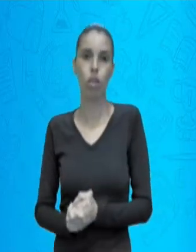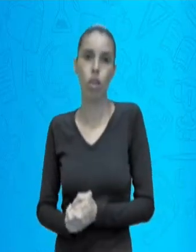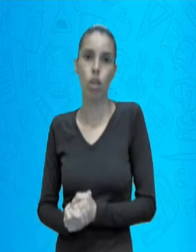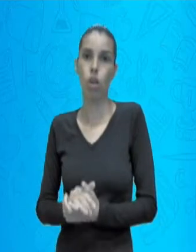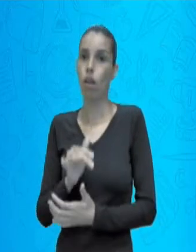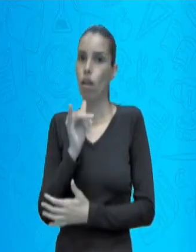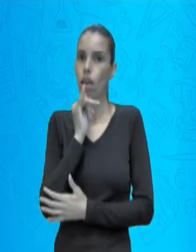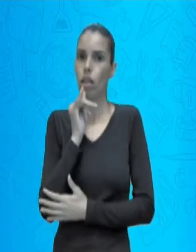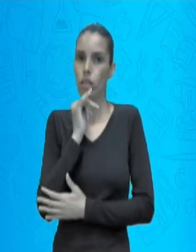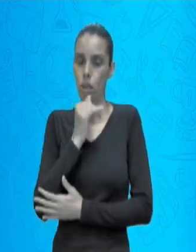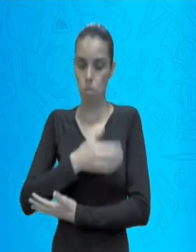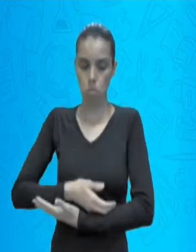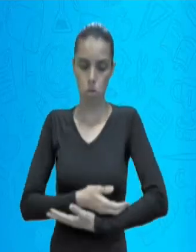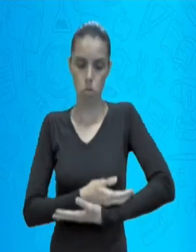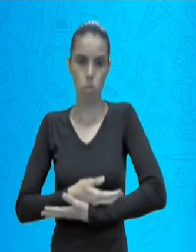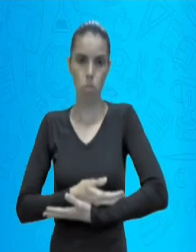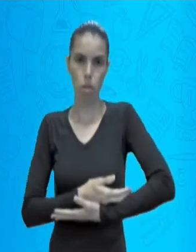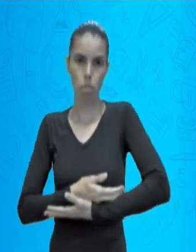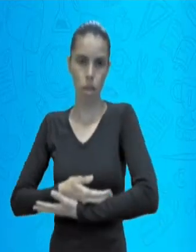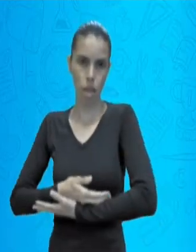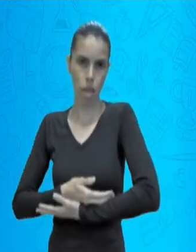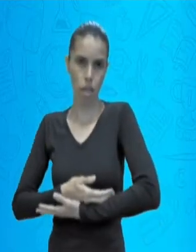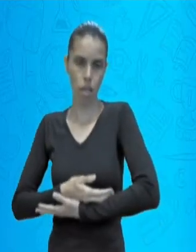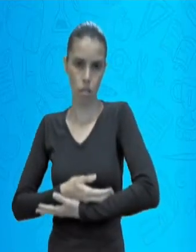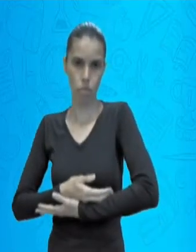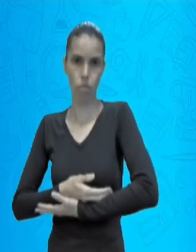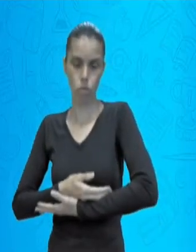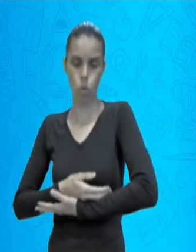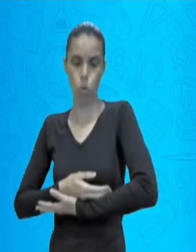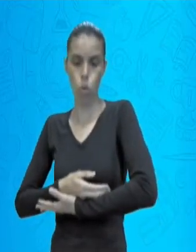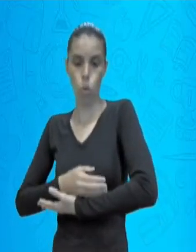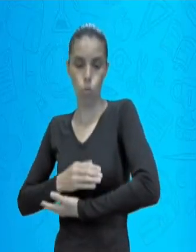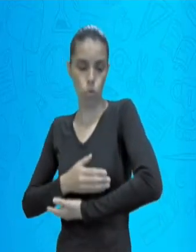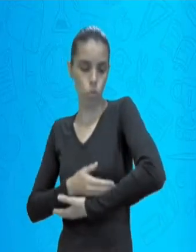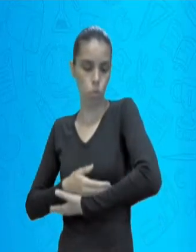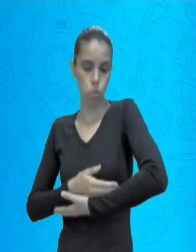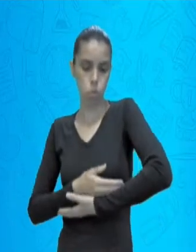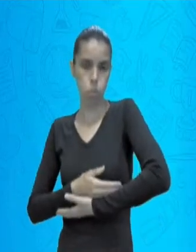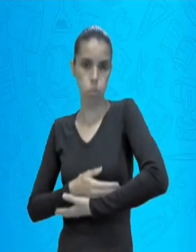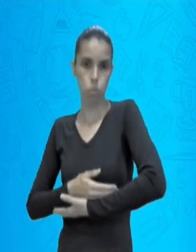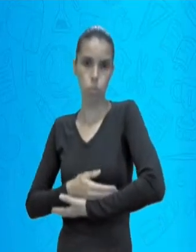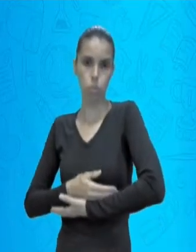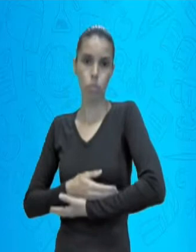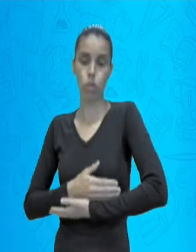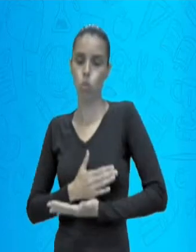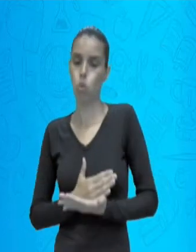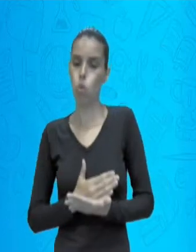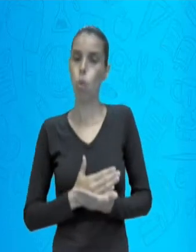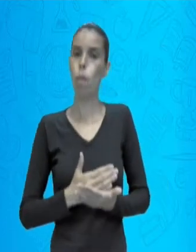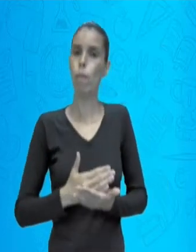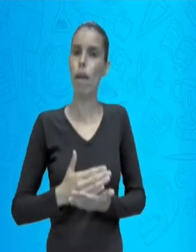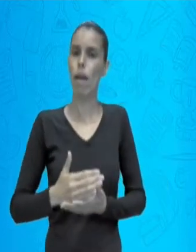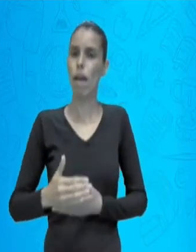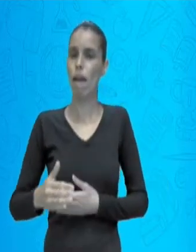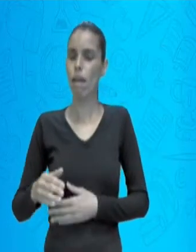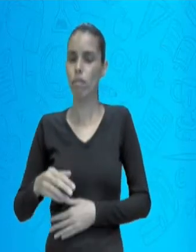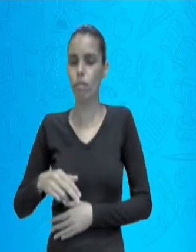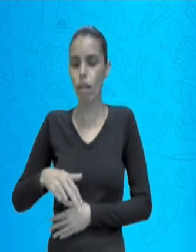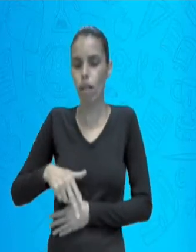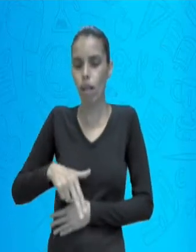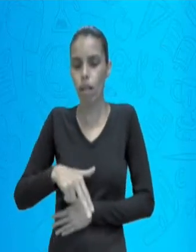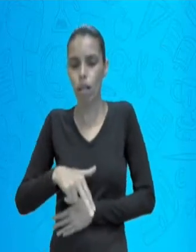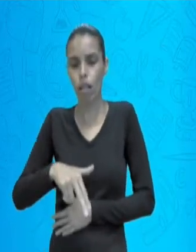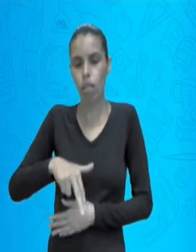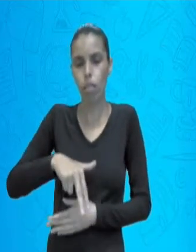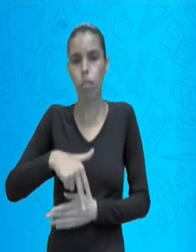cama, algo que a família ela julga ser importante, ou o amigo também acha que